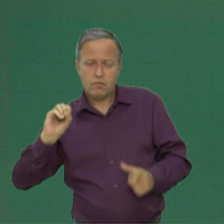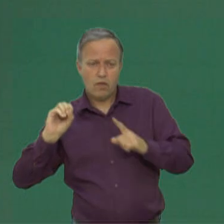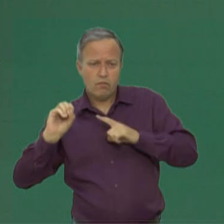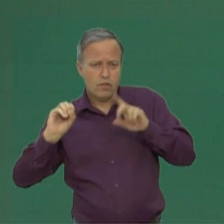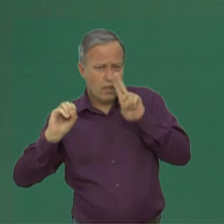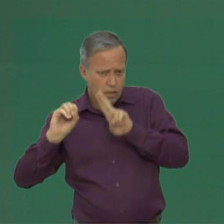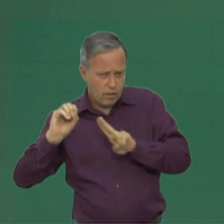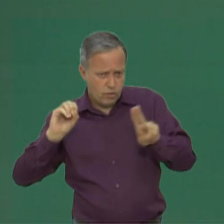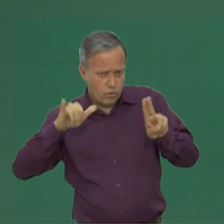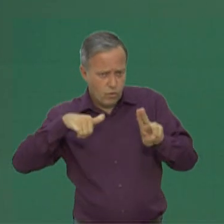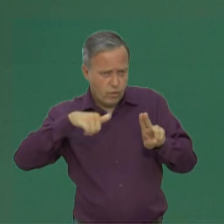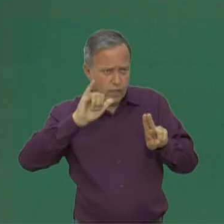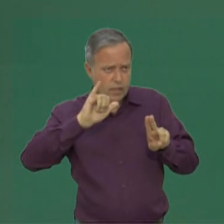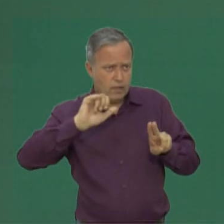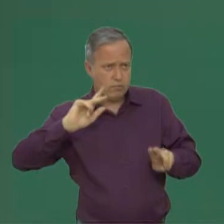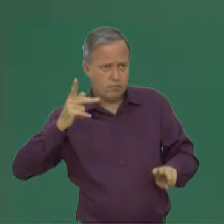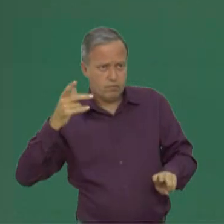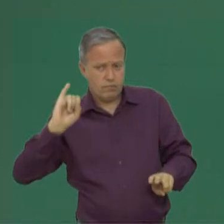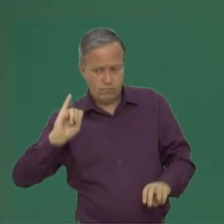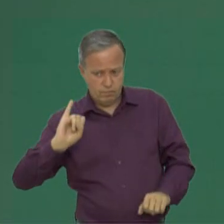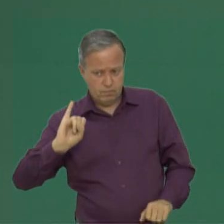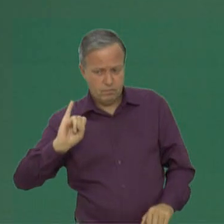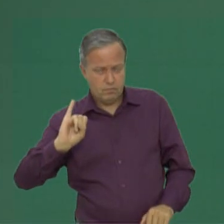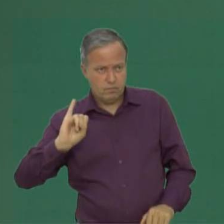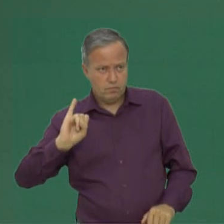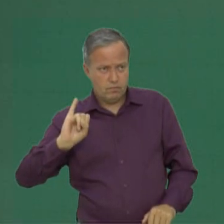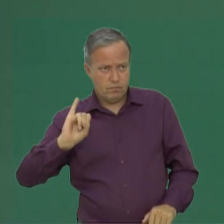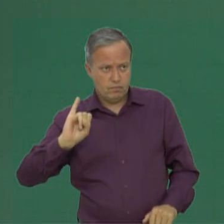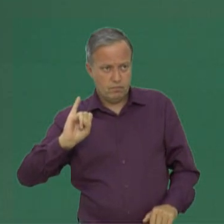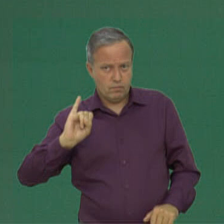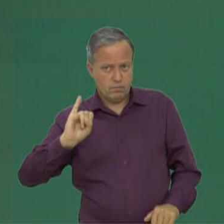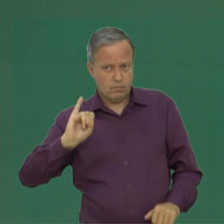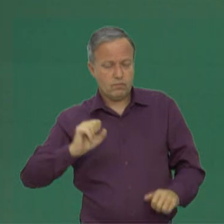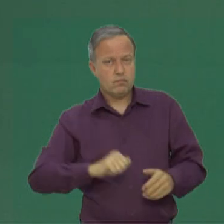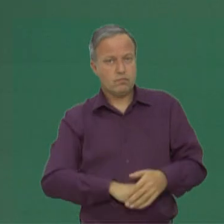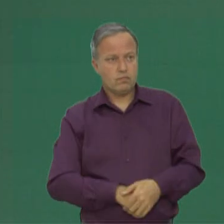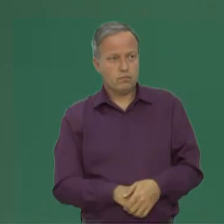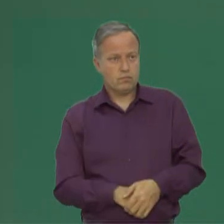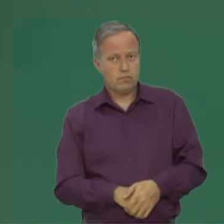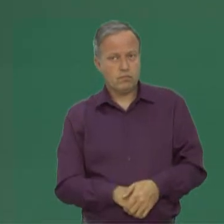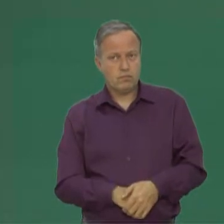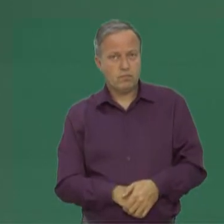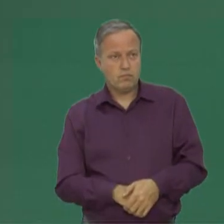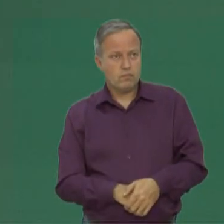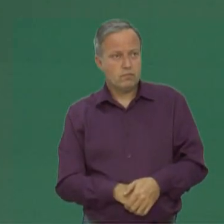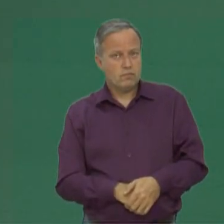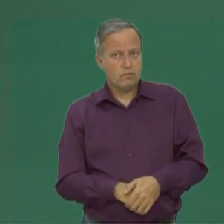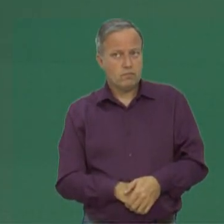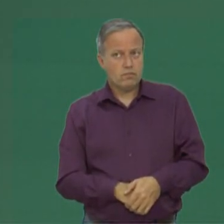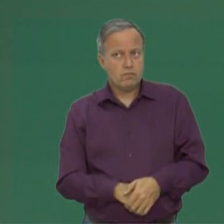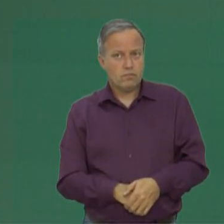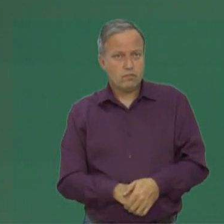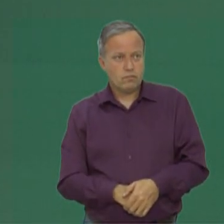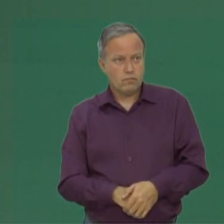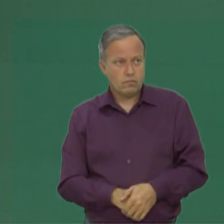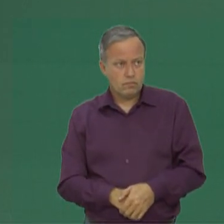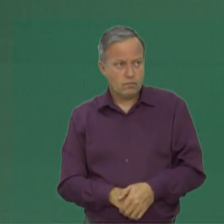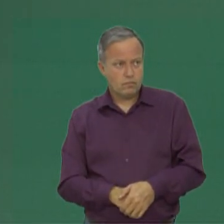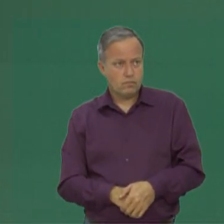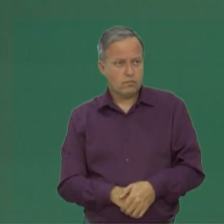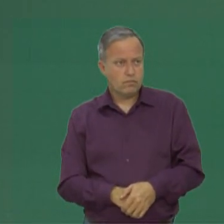temos H-I-E. Então, I, hierro, tá? Aço e ferro.